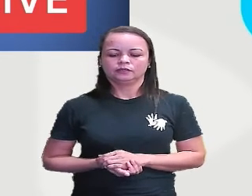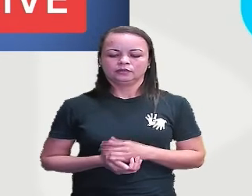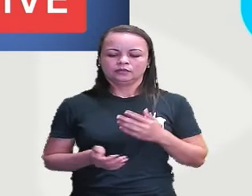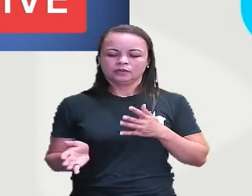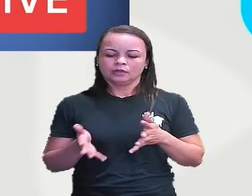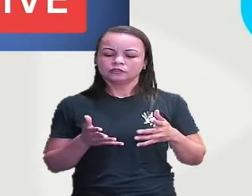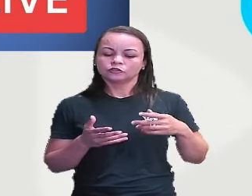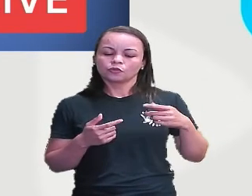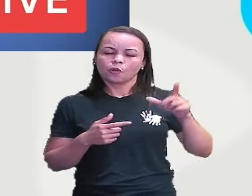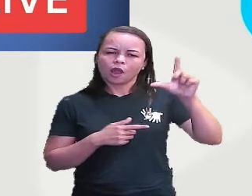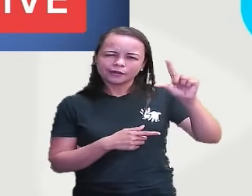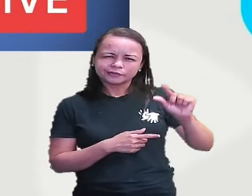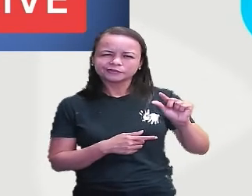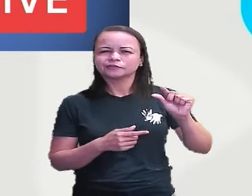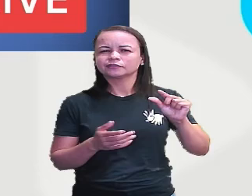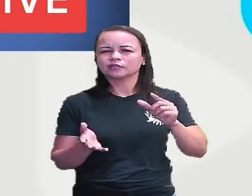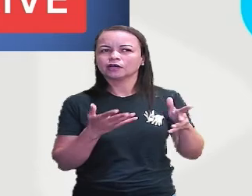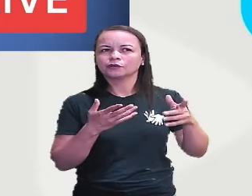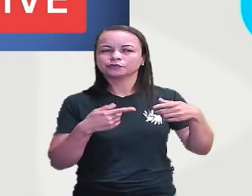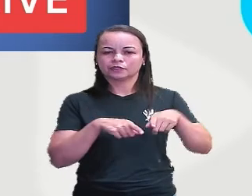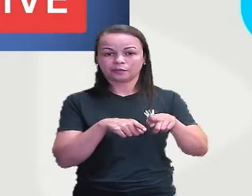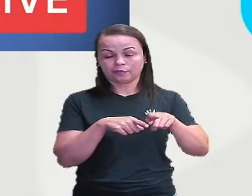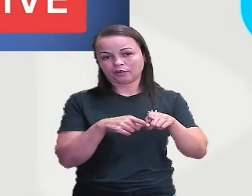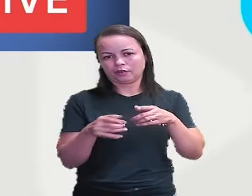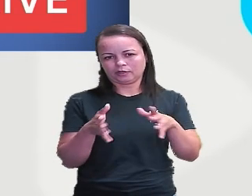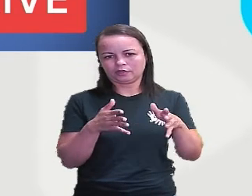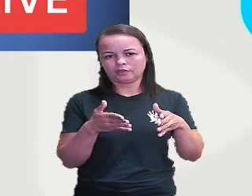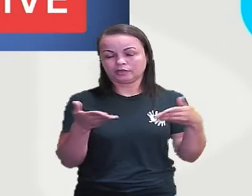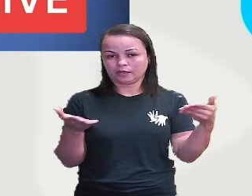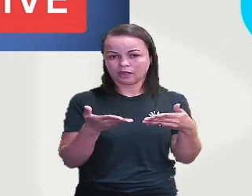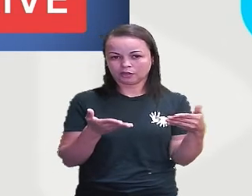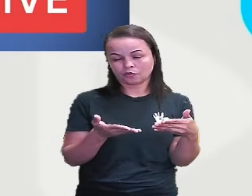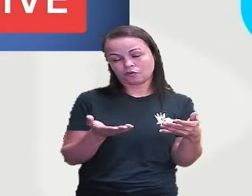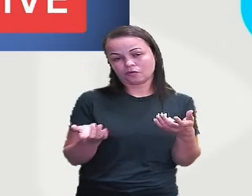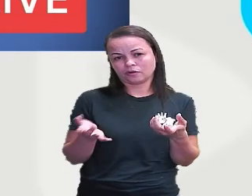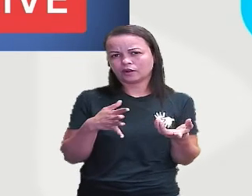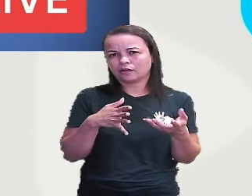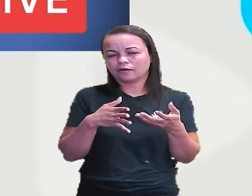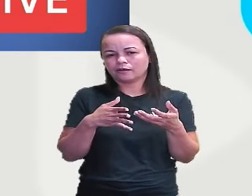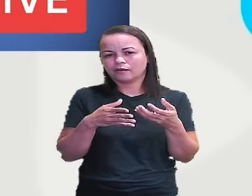a redução, né, a gente viu que agora, graças a Deus, estamos